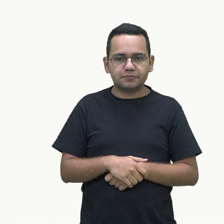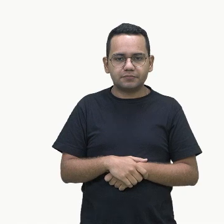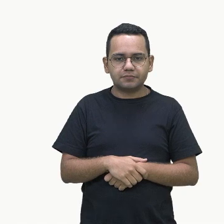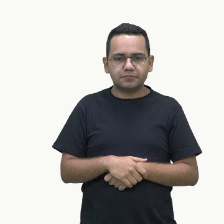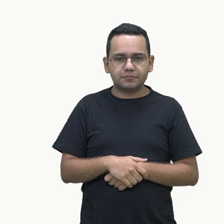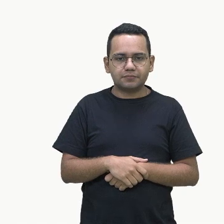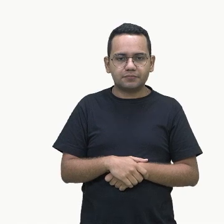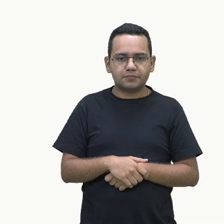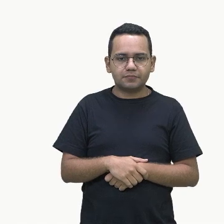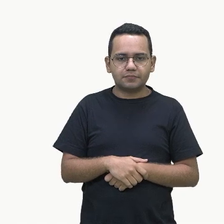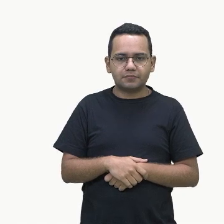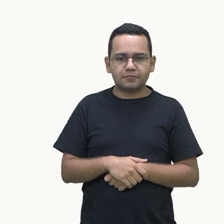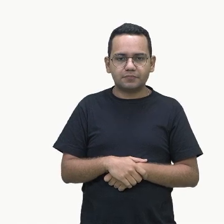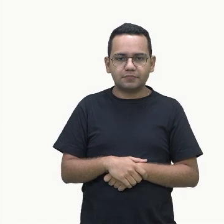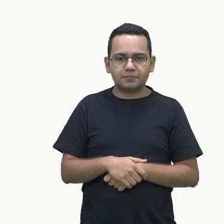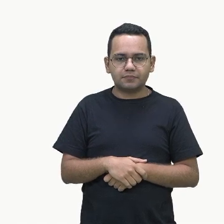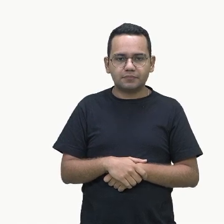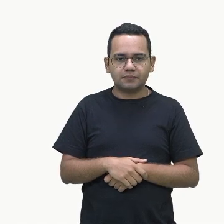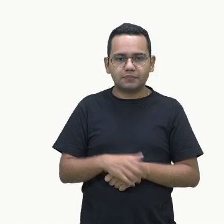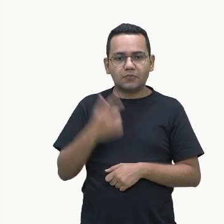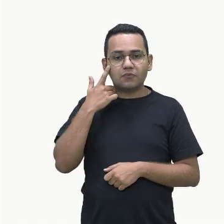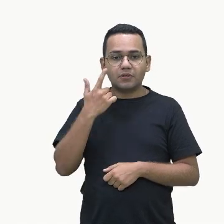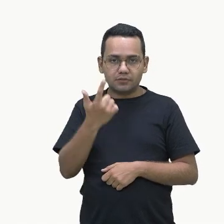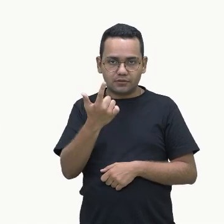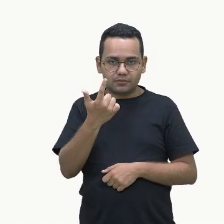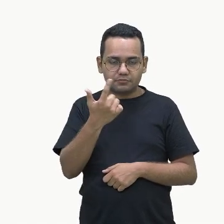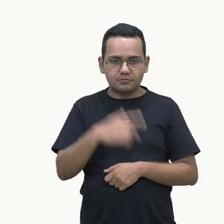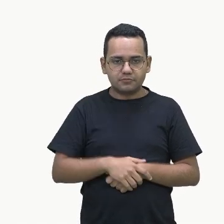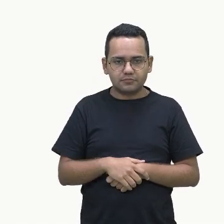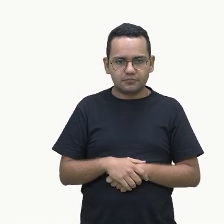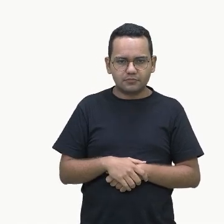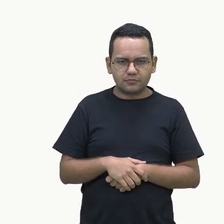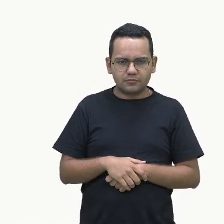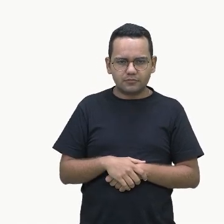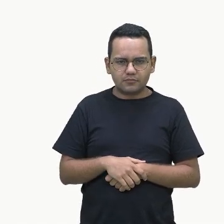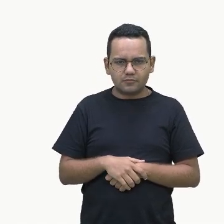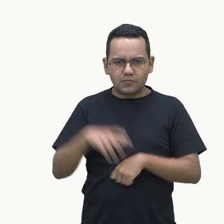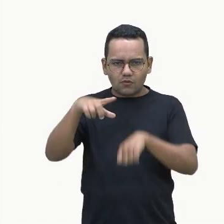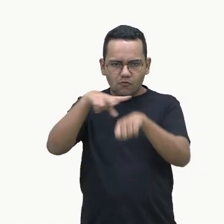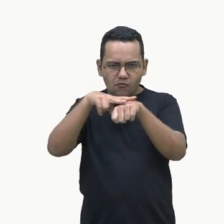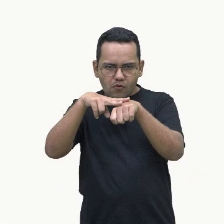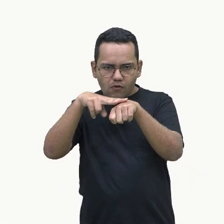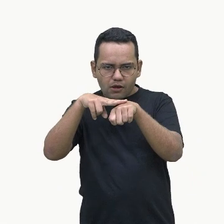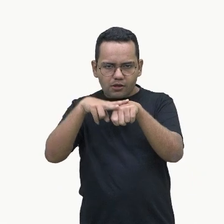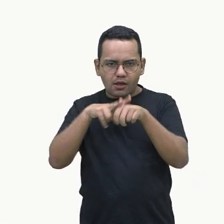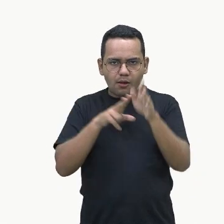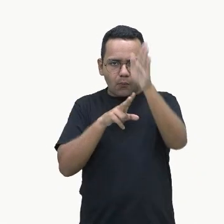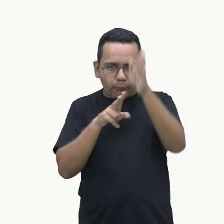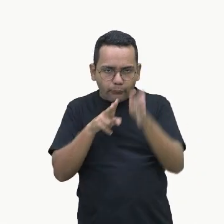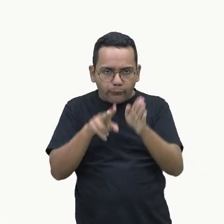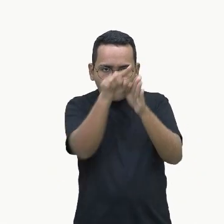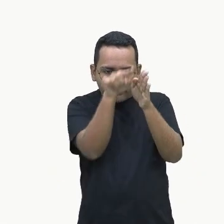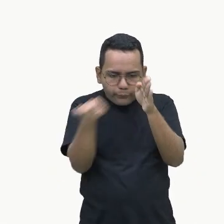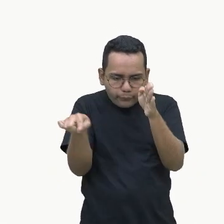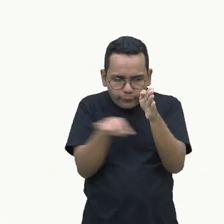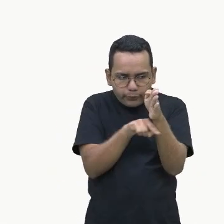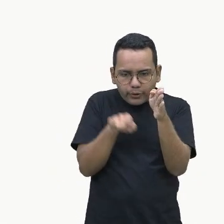ó, porque ele está bem em frente, ó, ao meu ângulo reto. Tá? Então, aqui a gente está